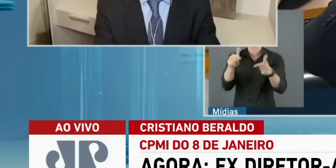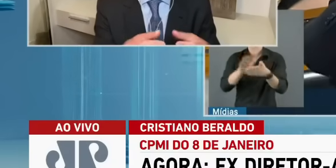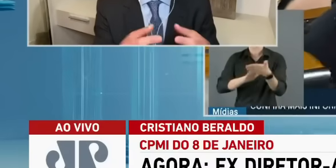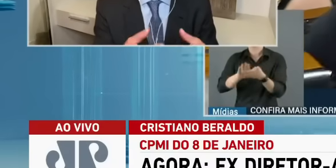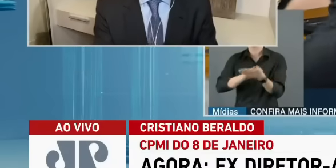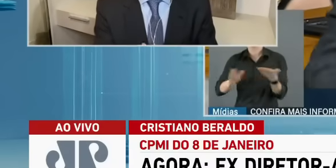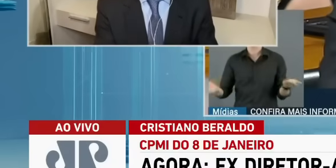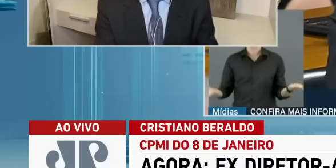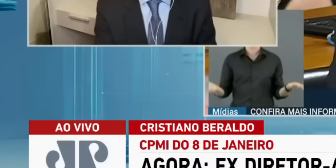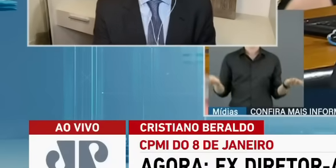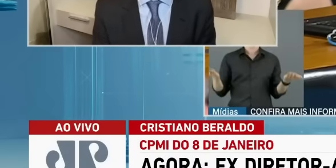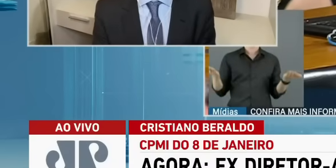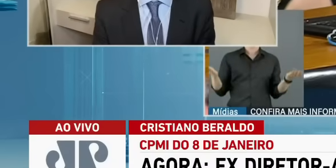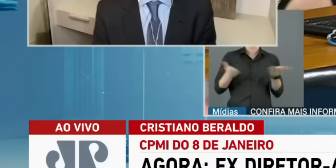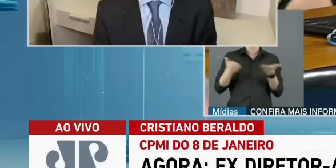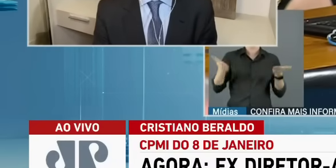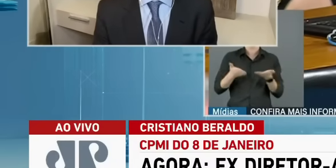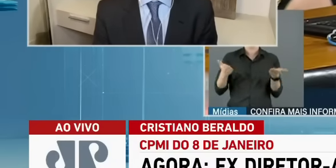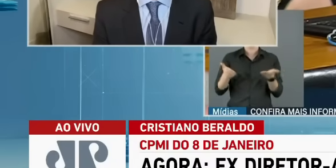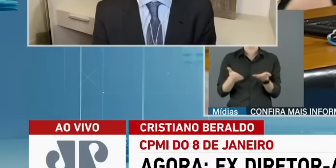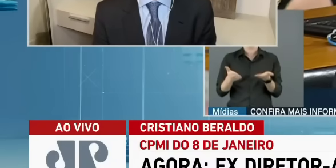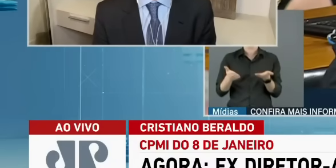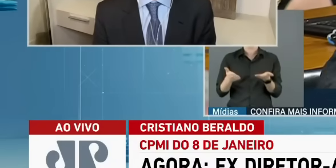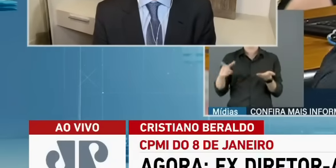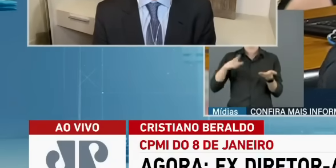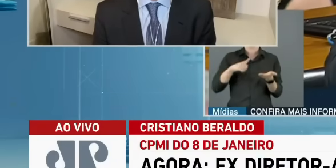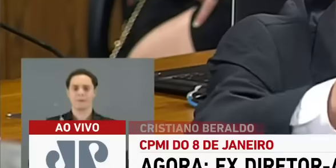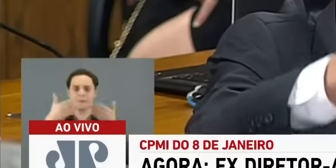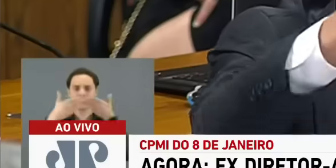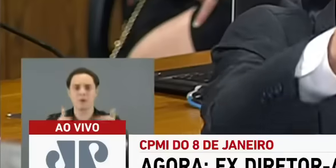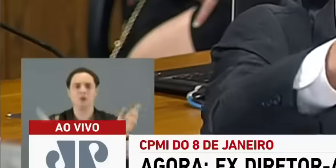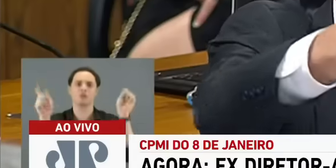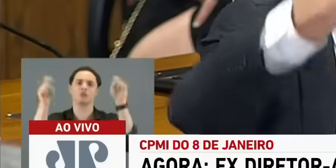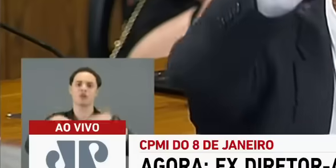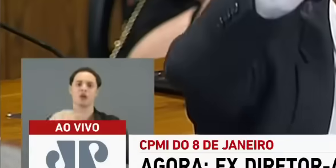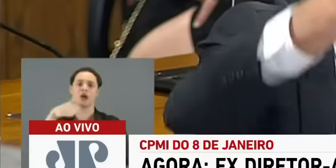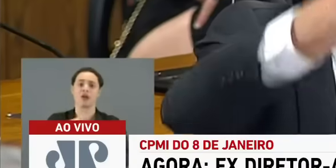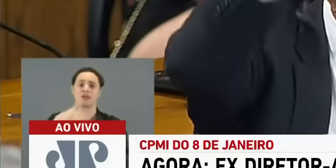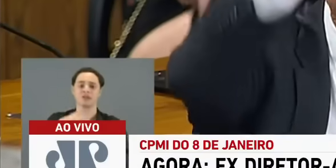razões que levaram ao que a gente viu em 8 de janeiro. Bom, daqui a